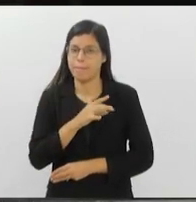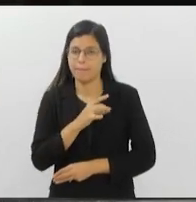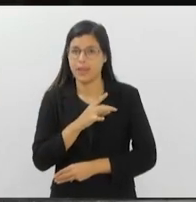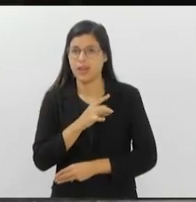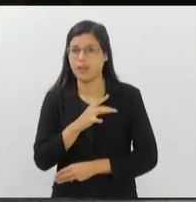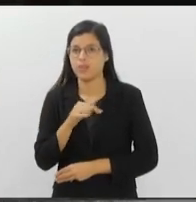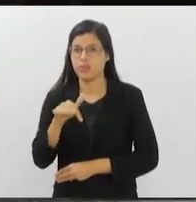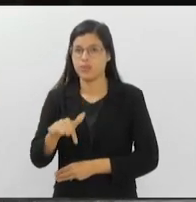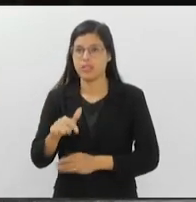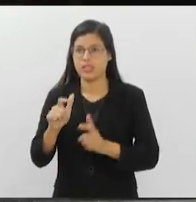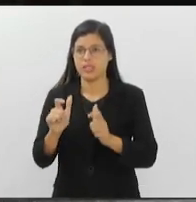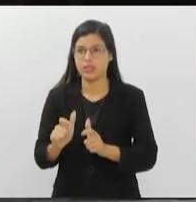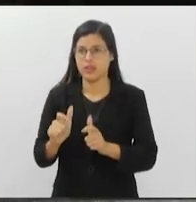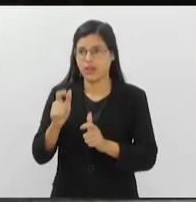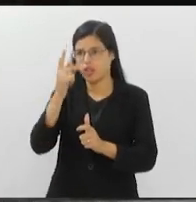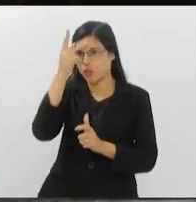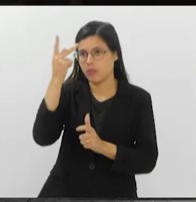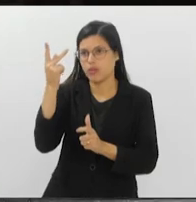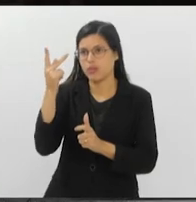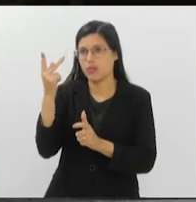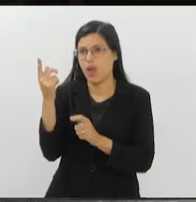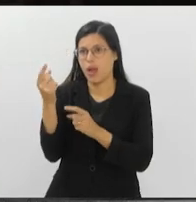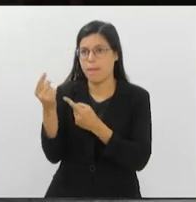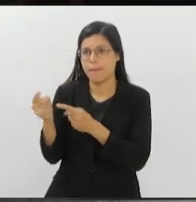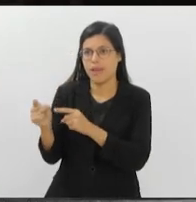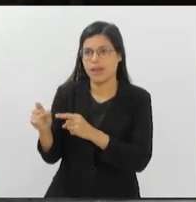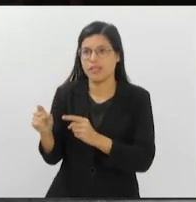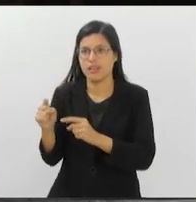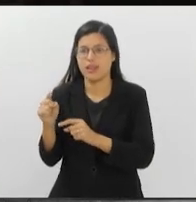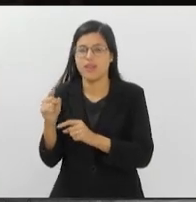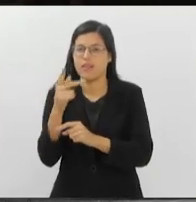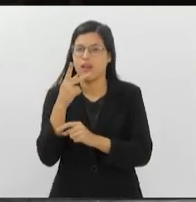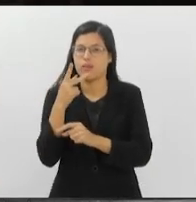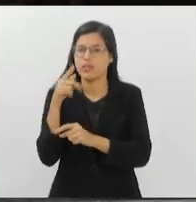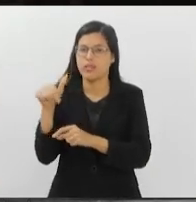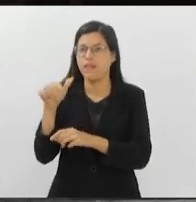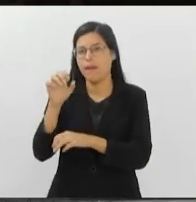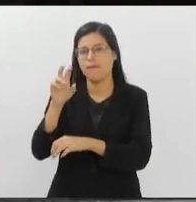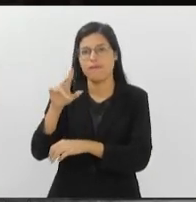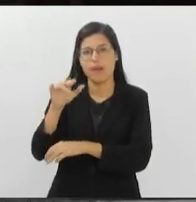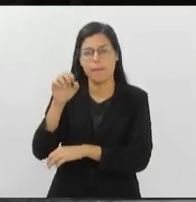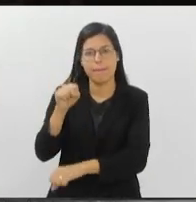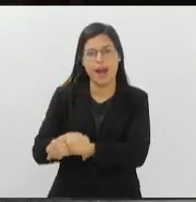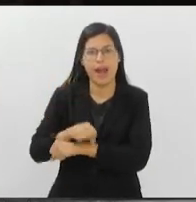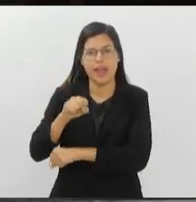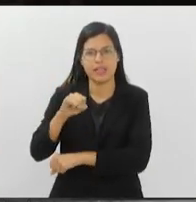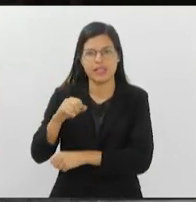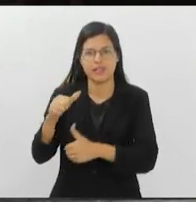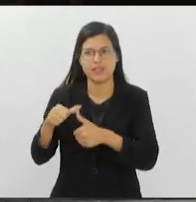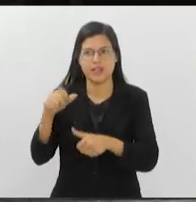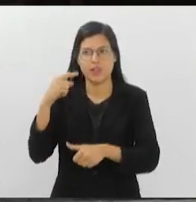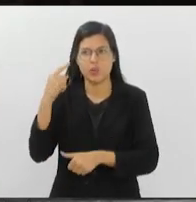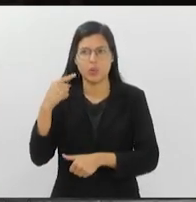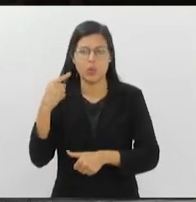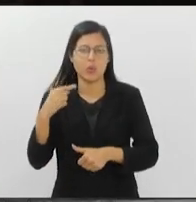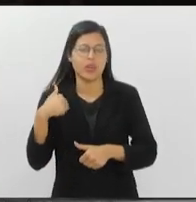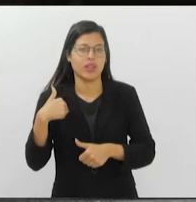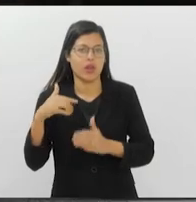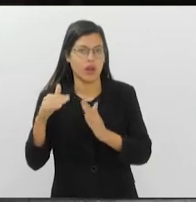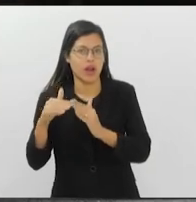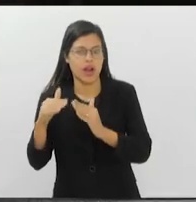que as pessoas me ameaçavam e diziam que eu ia parar se eu ficasse doida. Então, ali, moradora da Taquara, daqueles